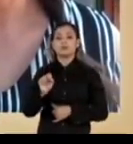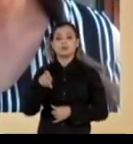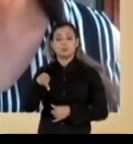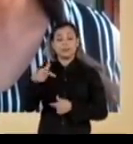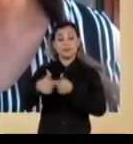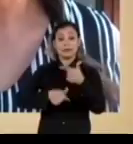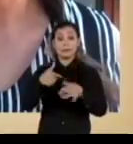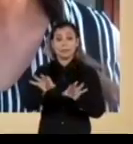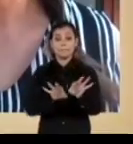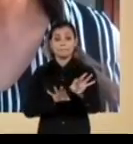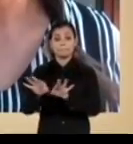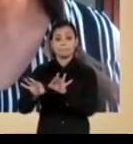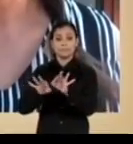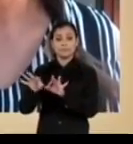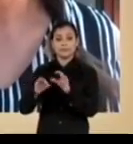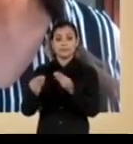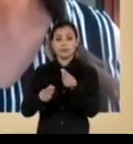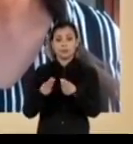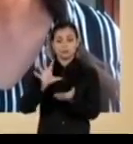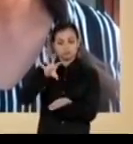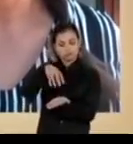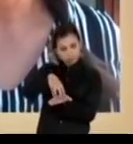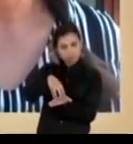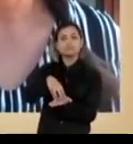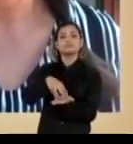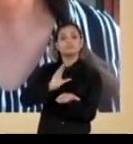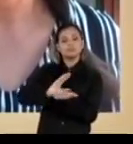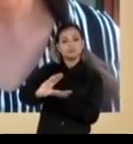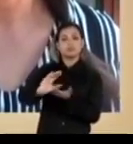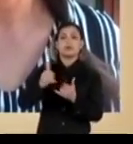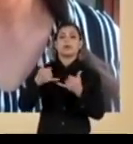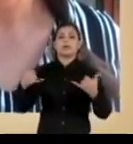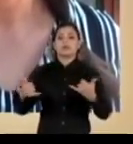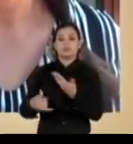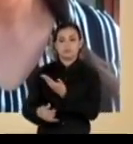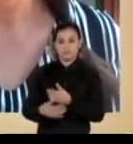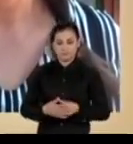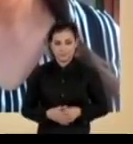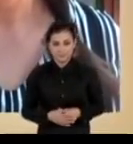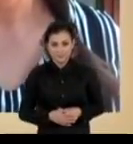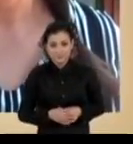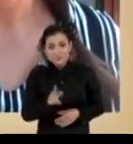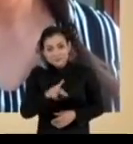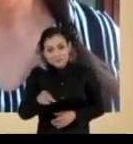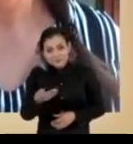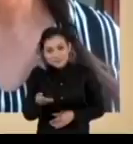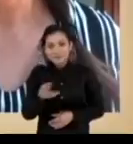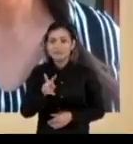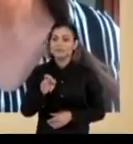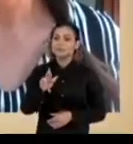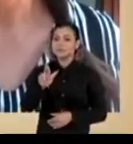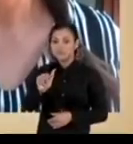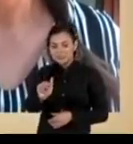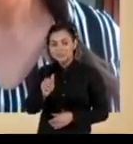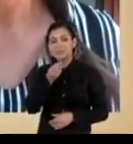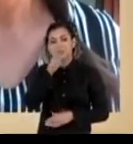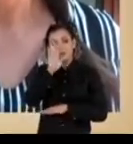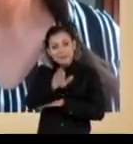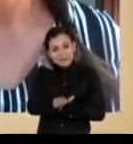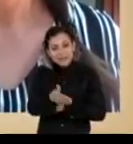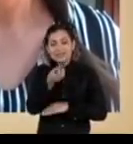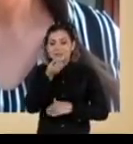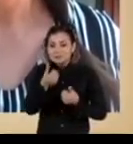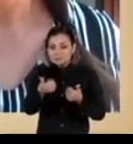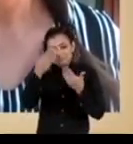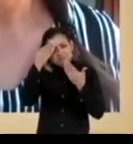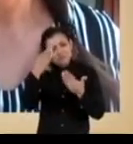com planejamento e governança corporativa aplicados à energia. Professora Virgínia, muito boa tarde, obrigada por estar conosco